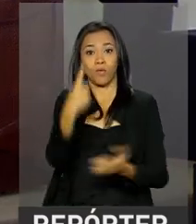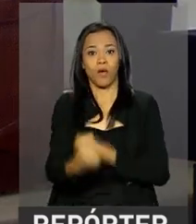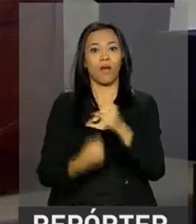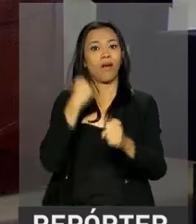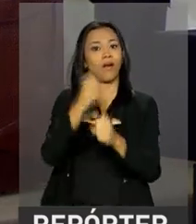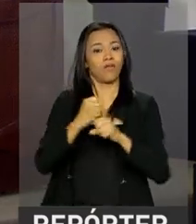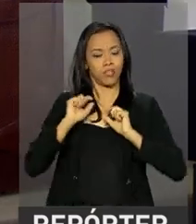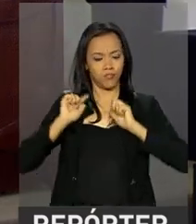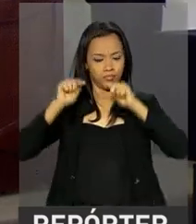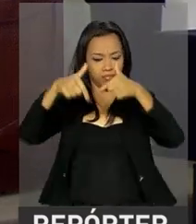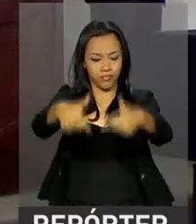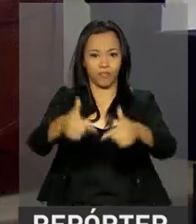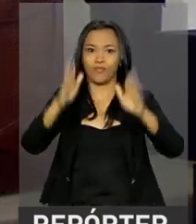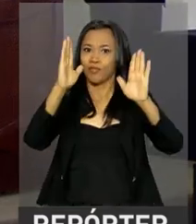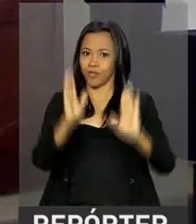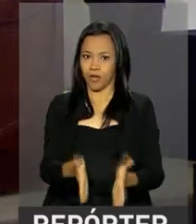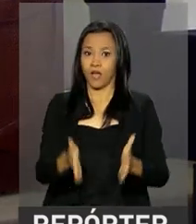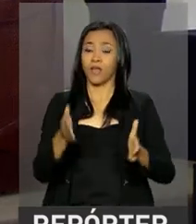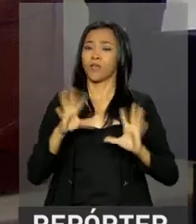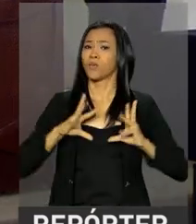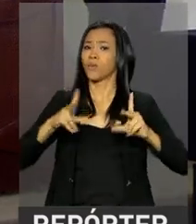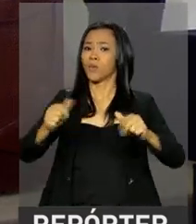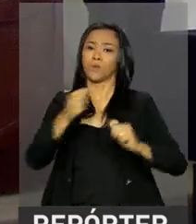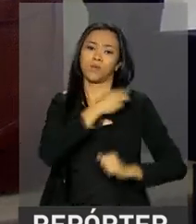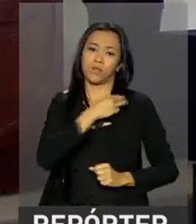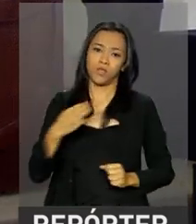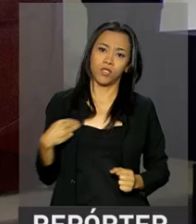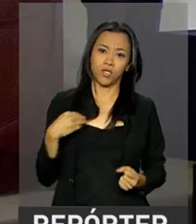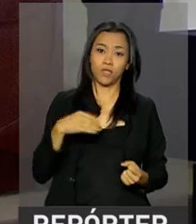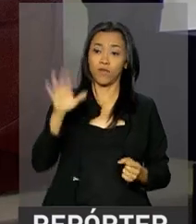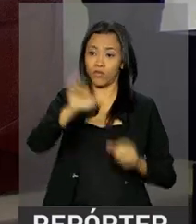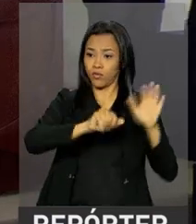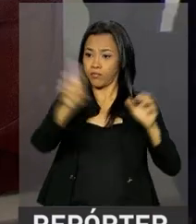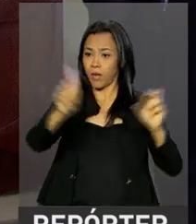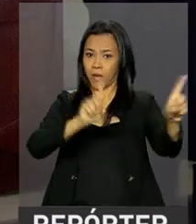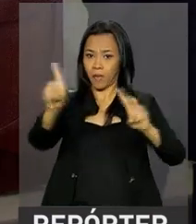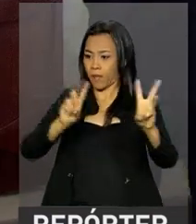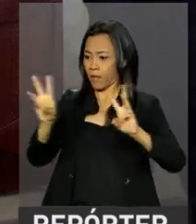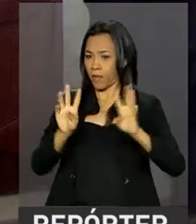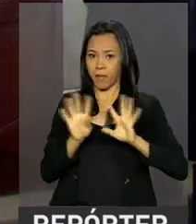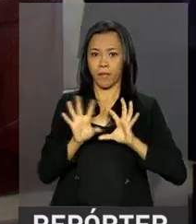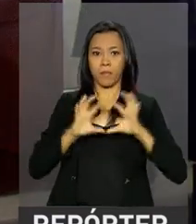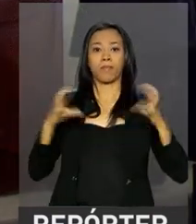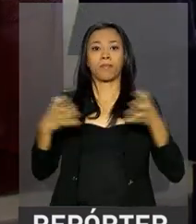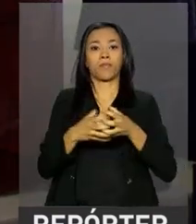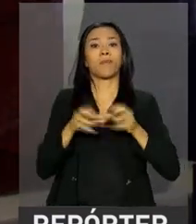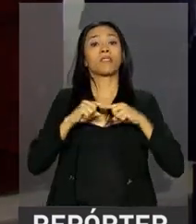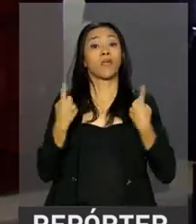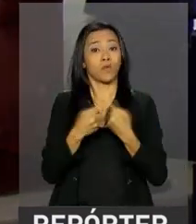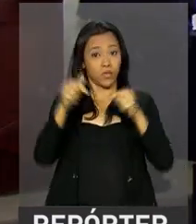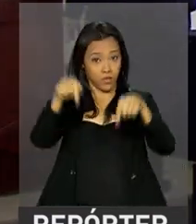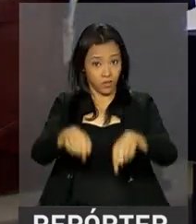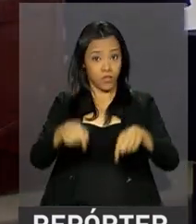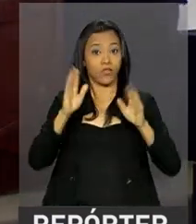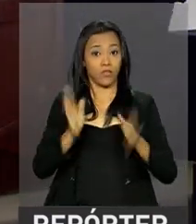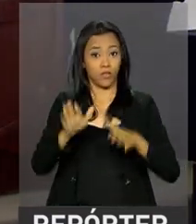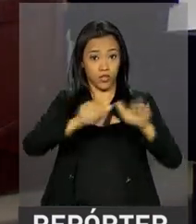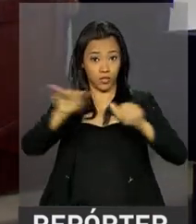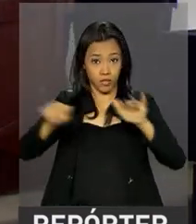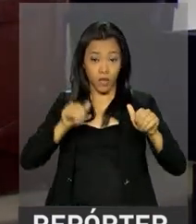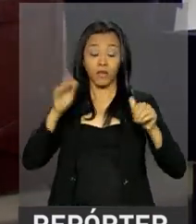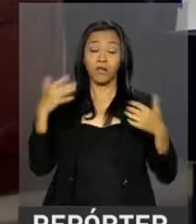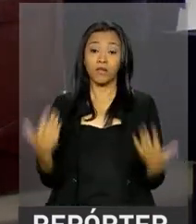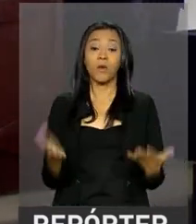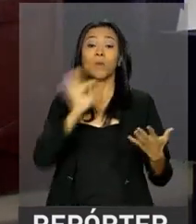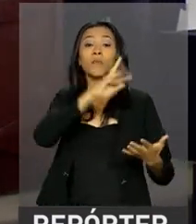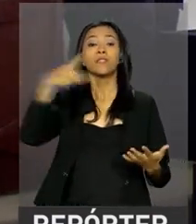de exercício. Todos os ministros do governo foram convocados para essa reunião e a expectativa por aqui, Jaime, é que o presidente